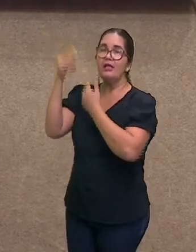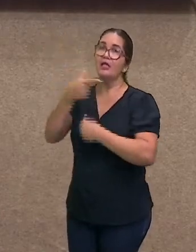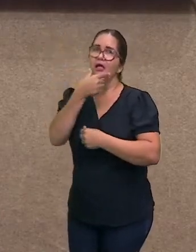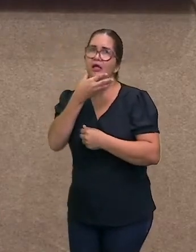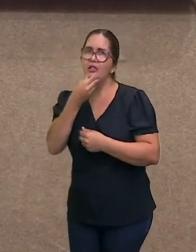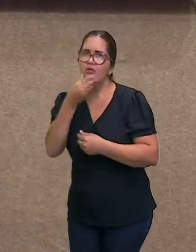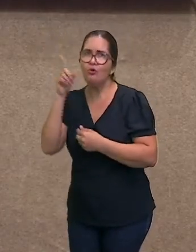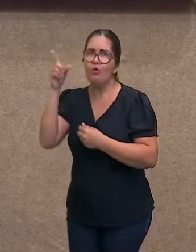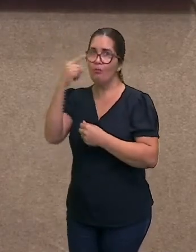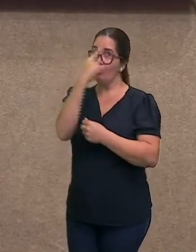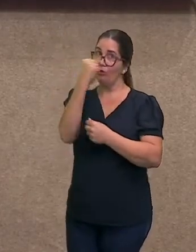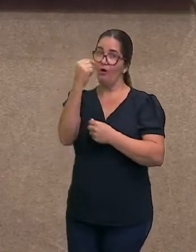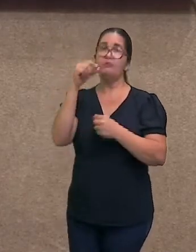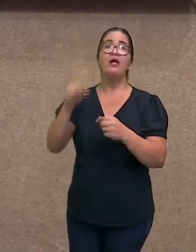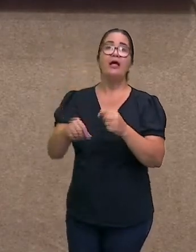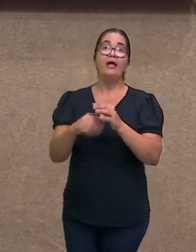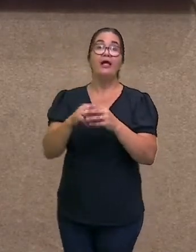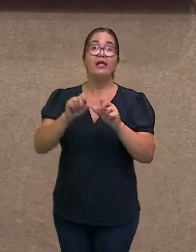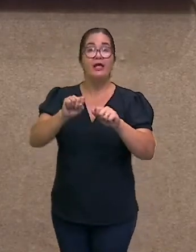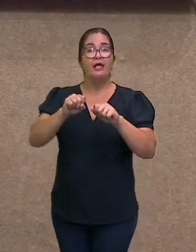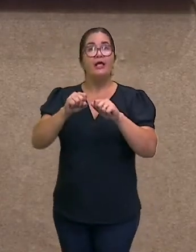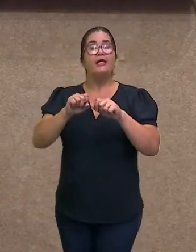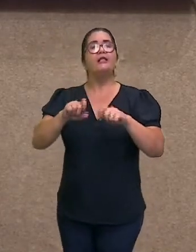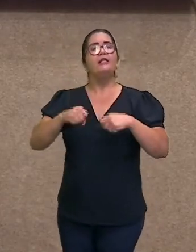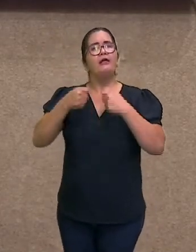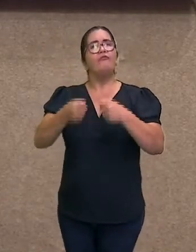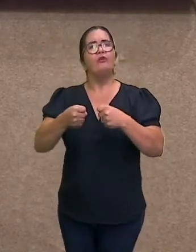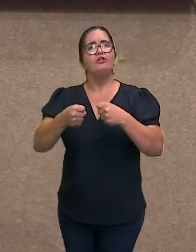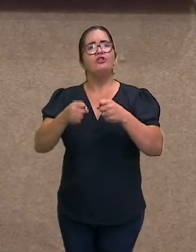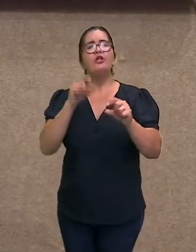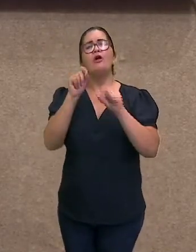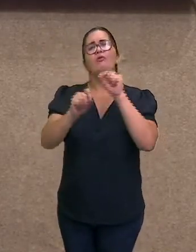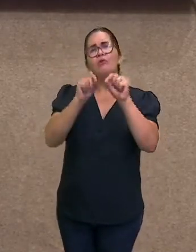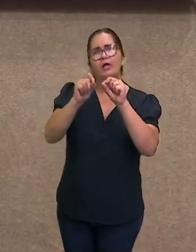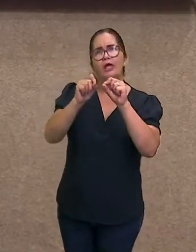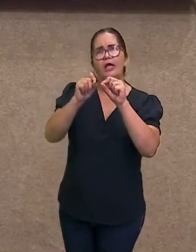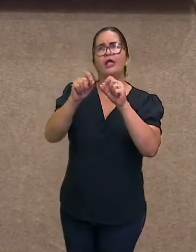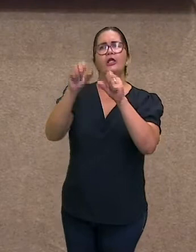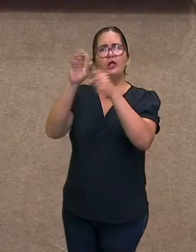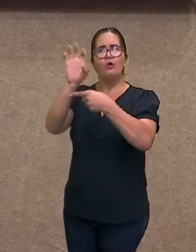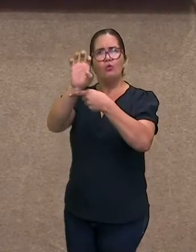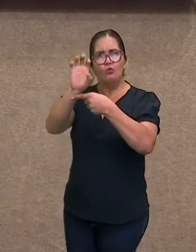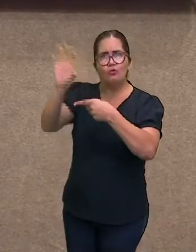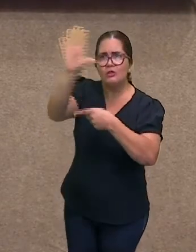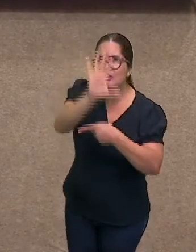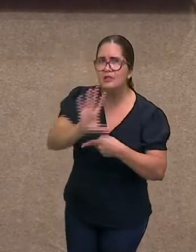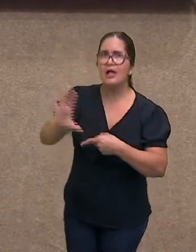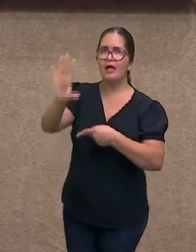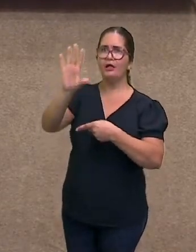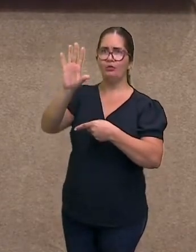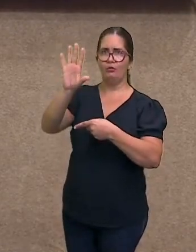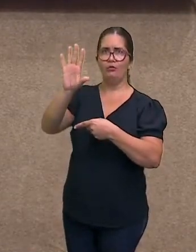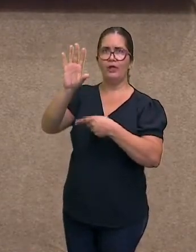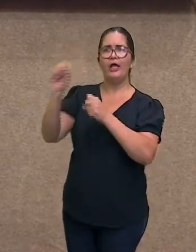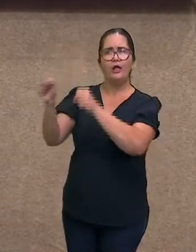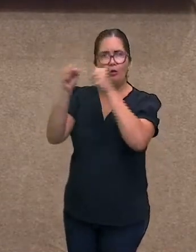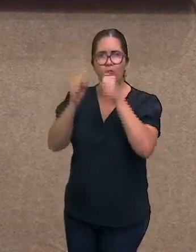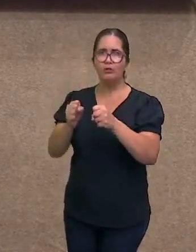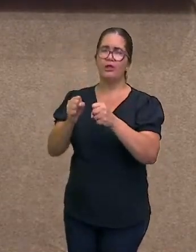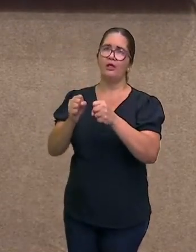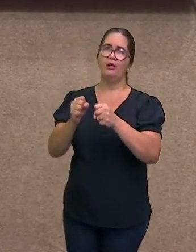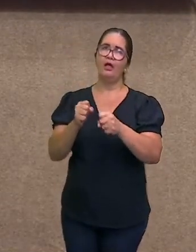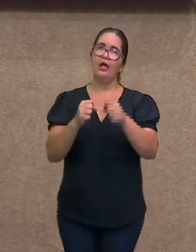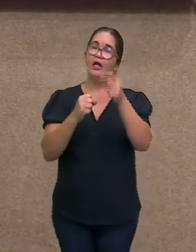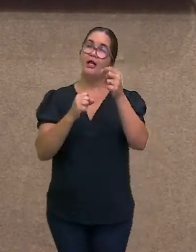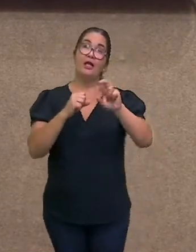que ser o rei, podendo ser, para ele, uma autoridade que representasse